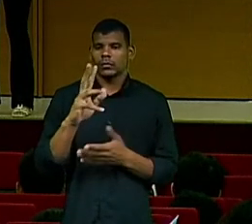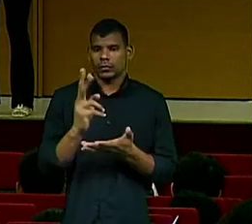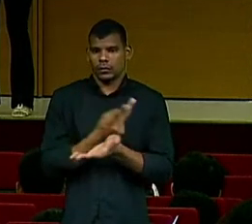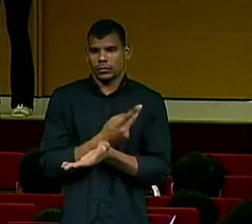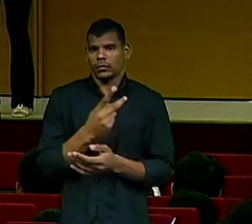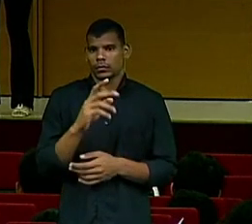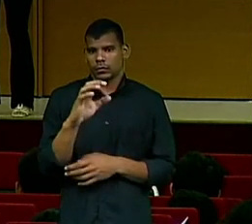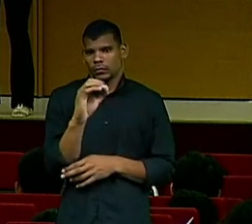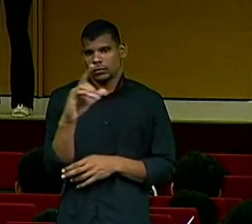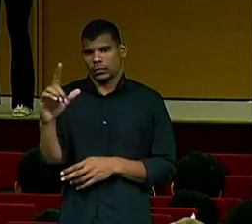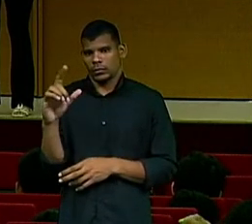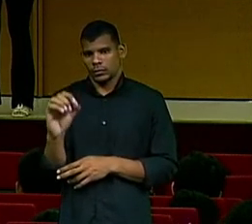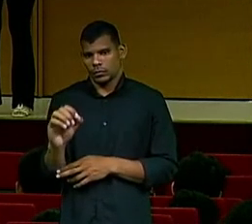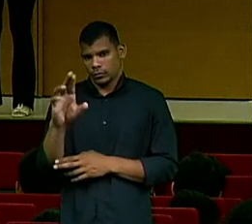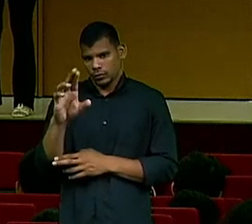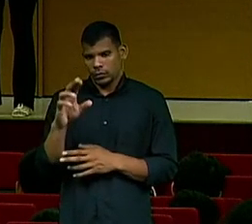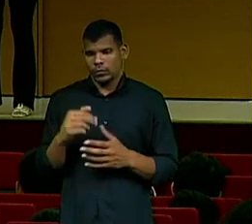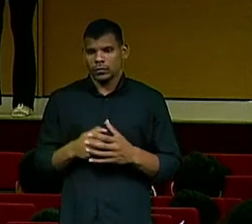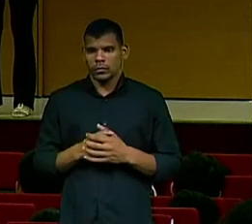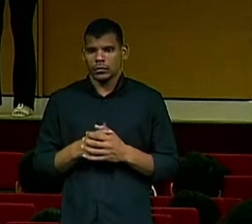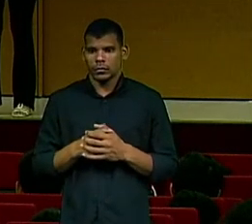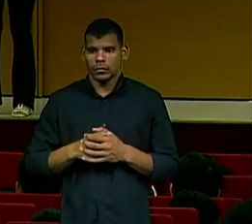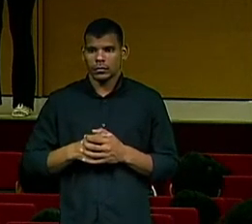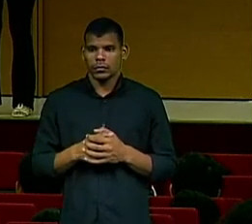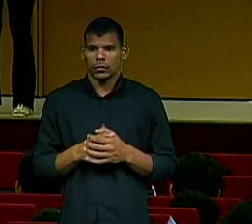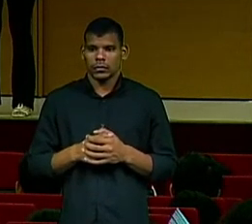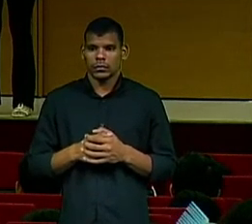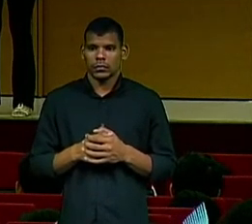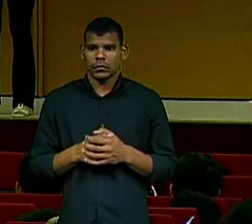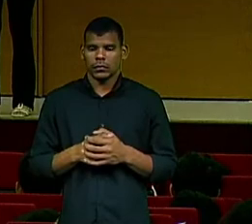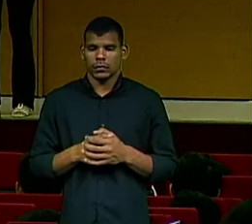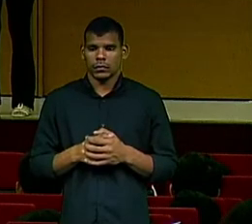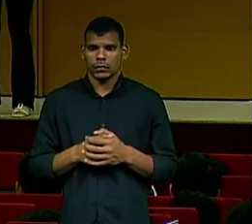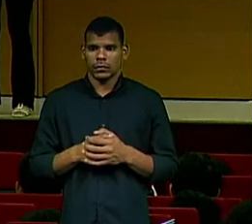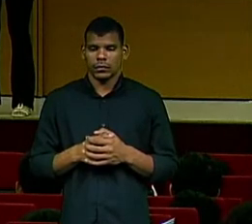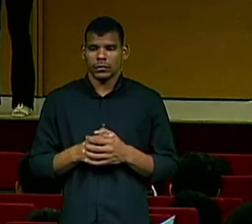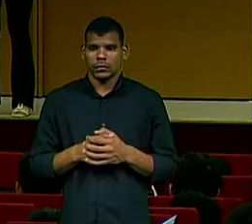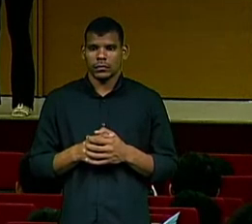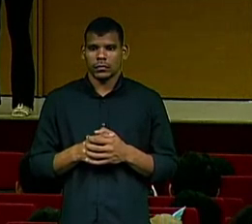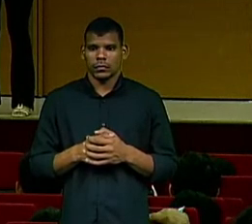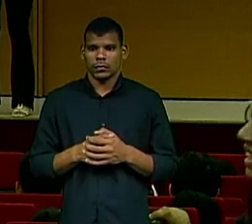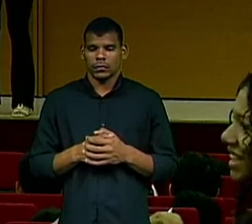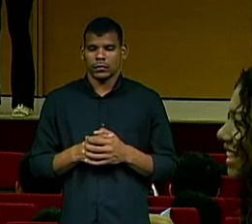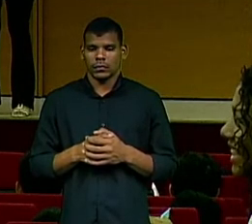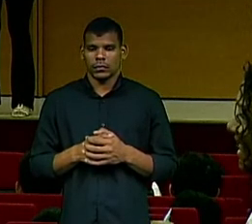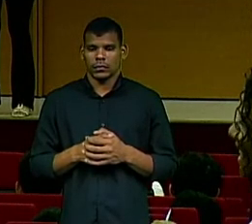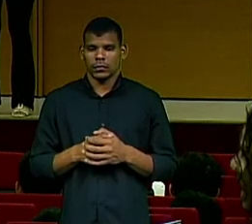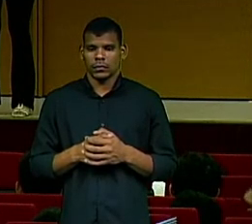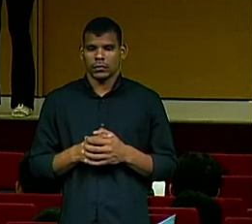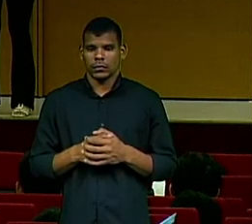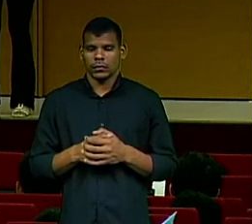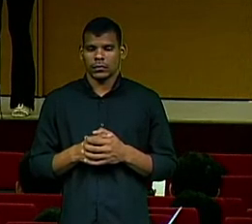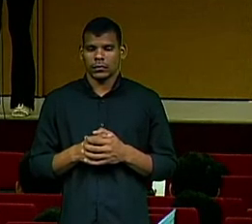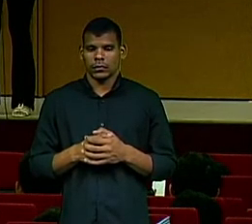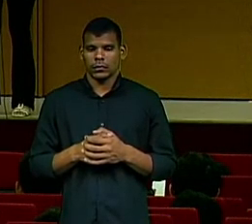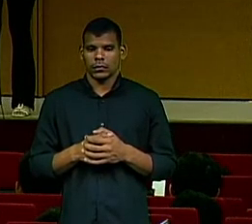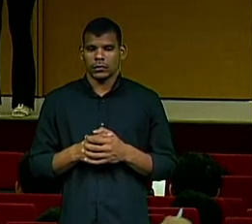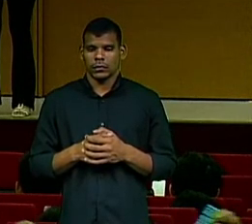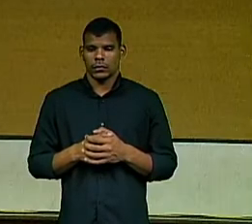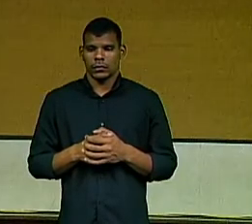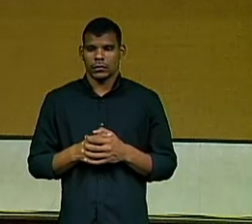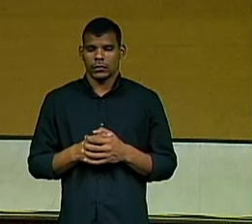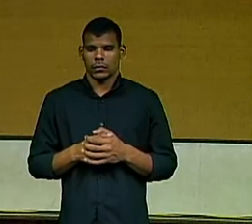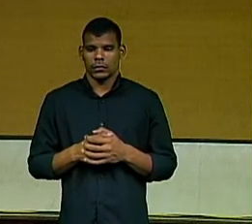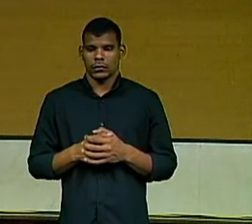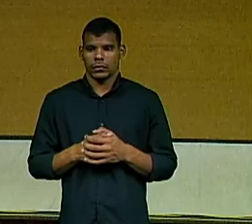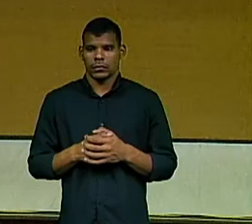o então presidente Fernando Collor de Mello o processo como é muito rápido color de Mello ele não era um cara que tivesse muito ator